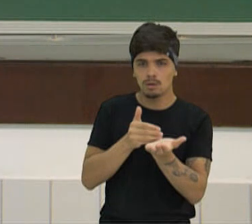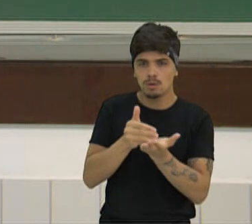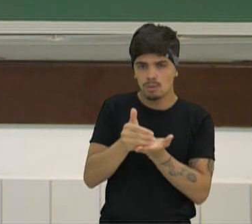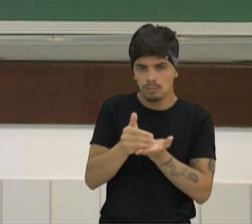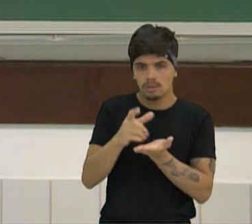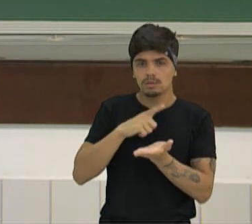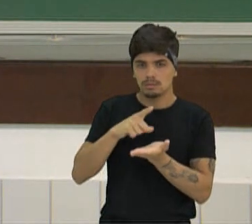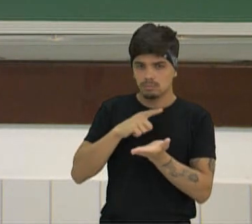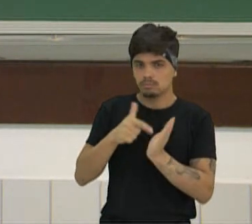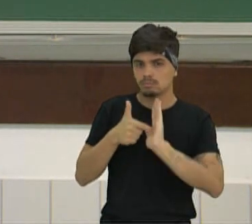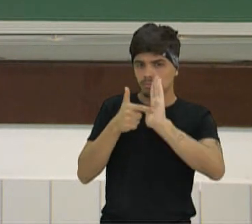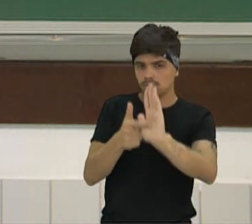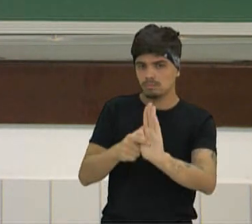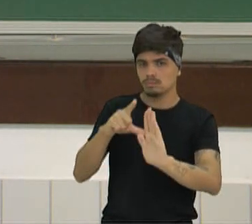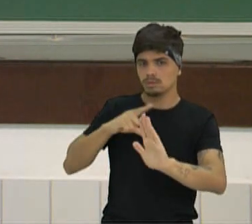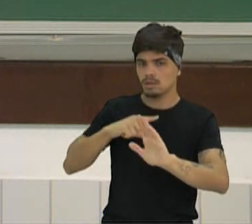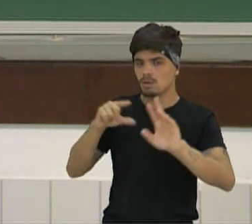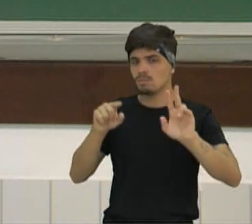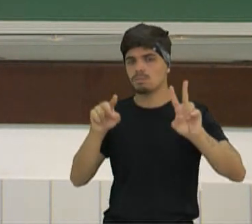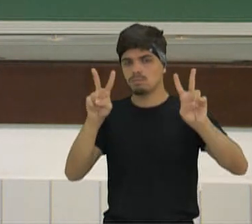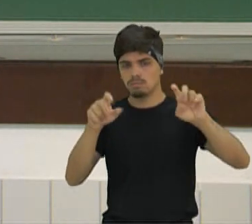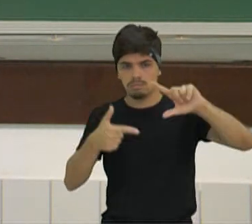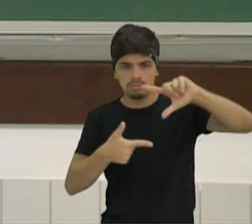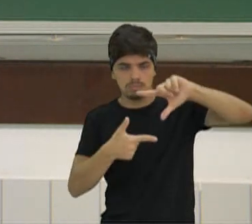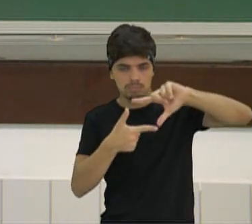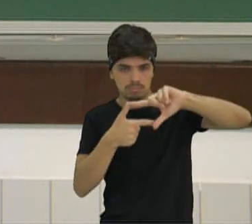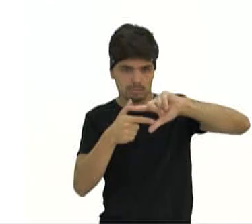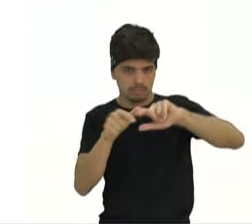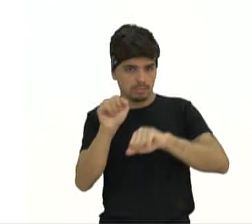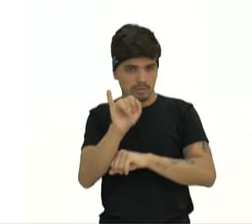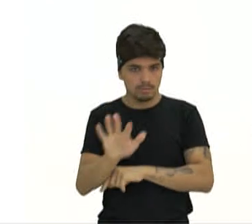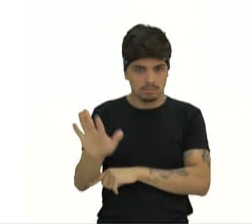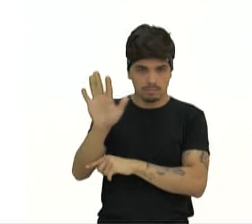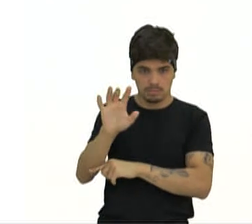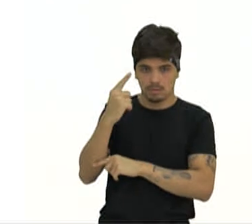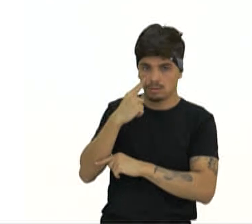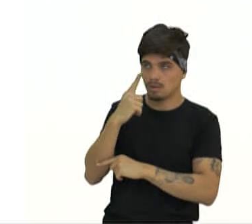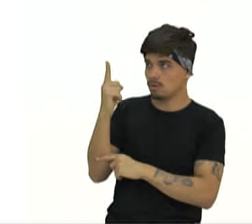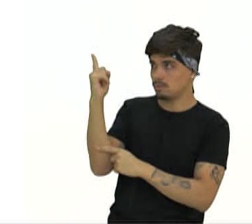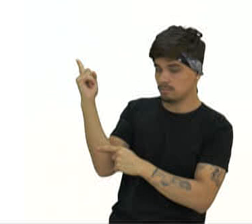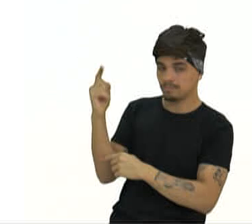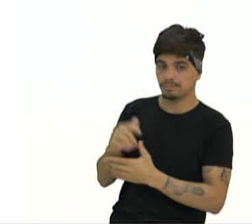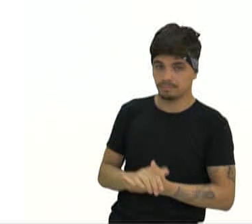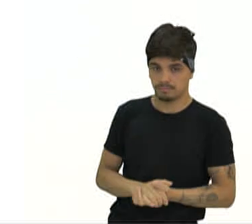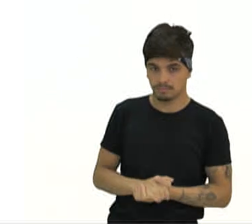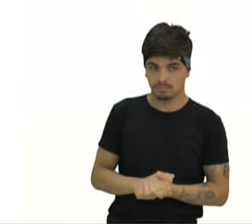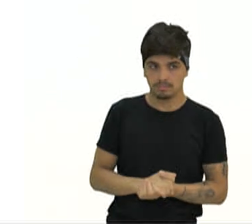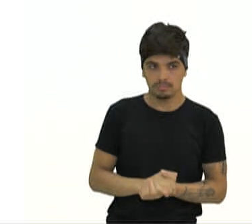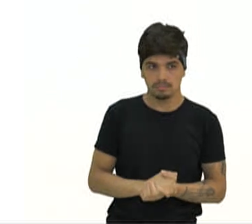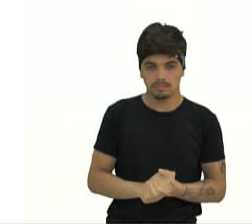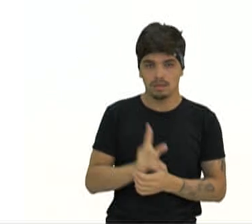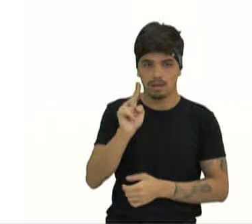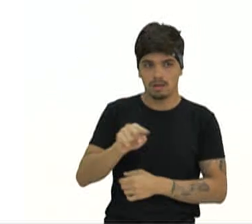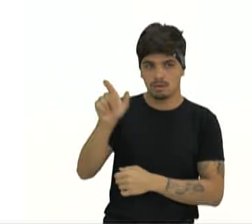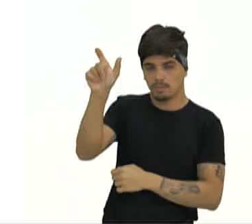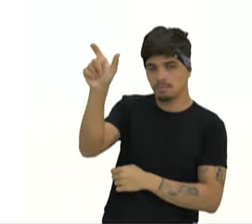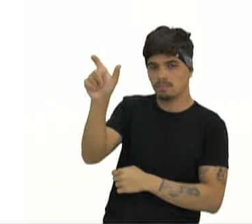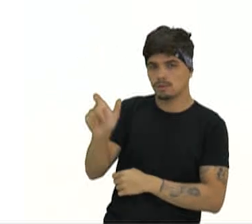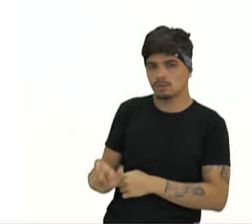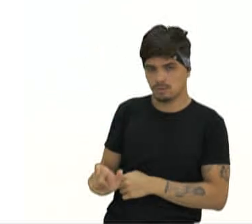começo de conversa eu coloquei aqui uma foto do The Good Doctor que é uma